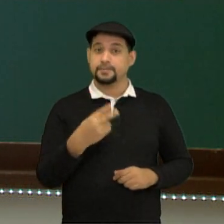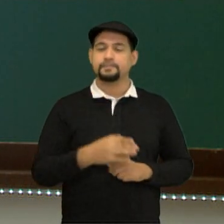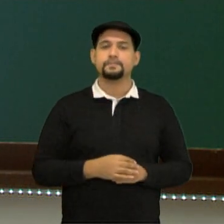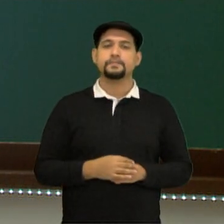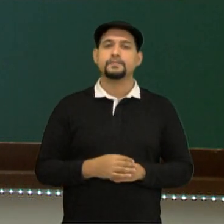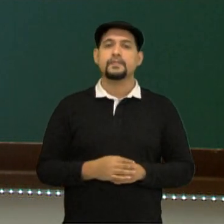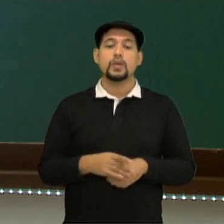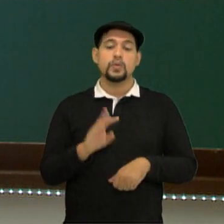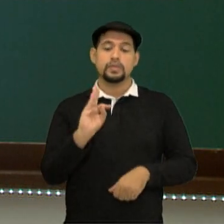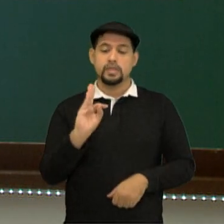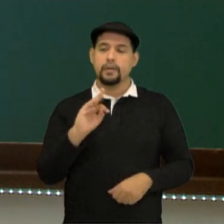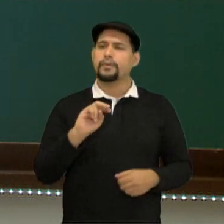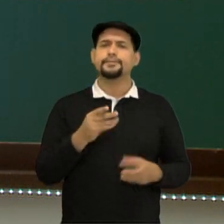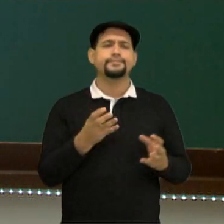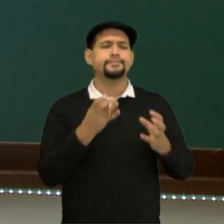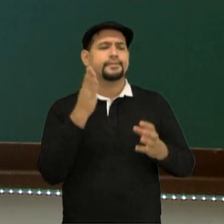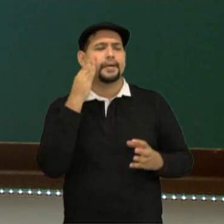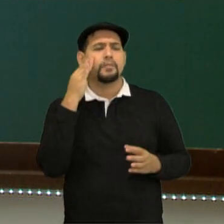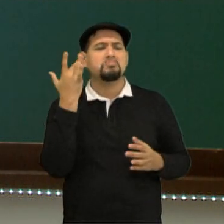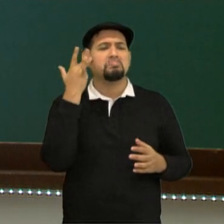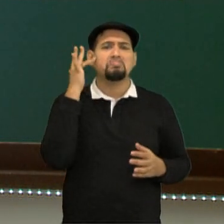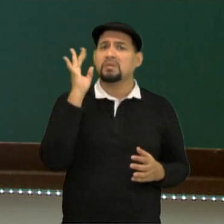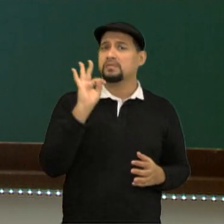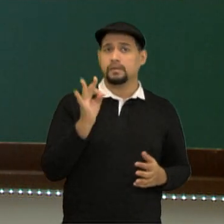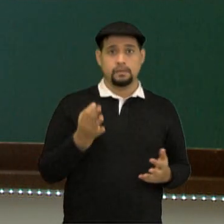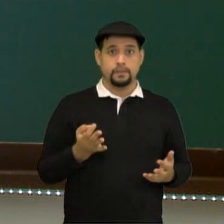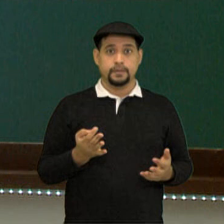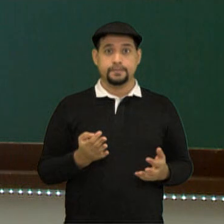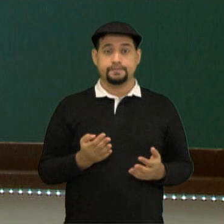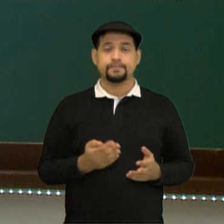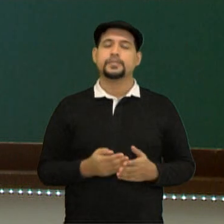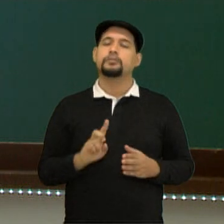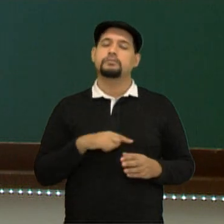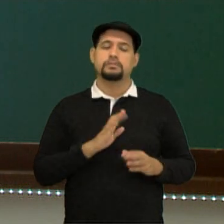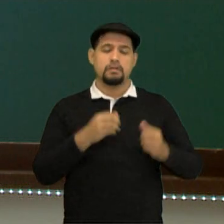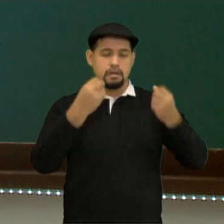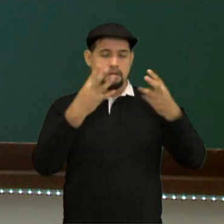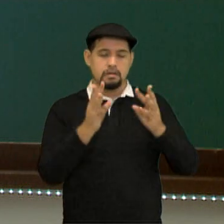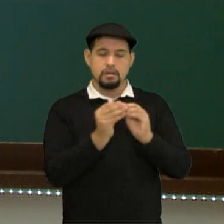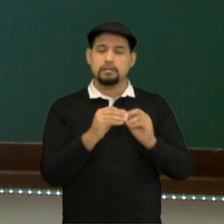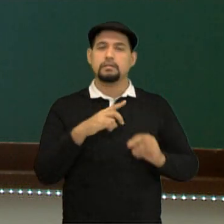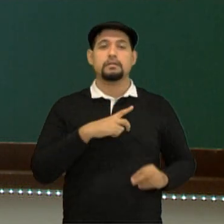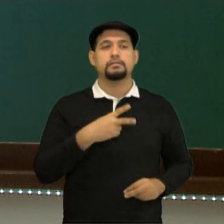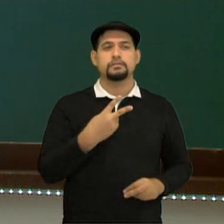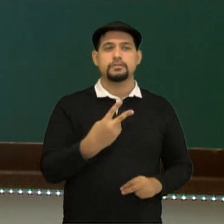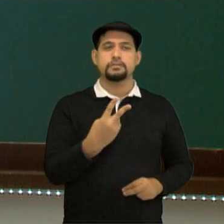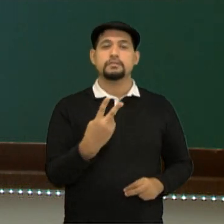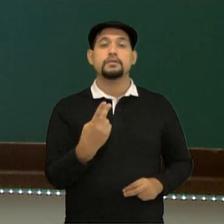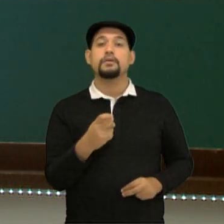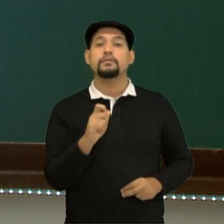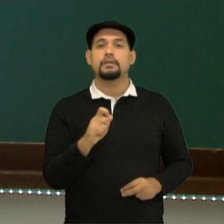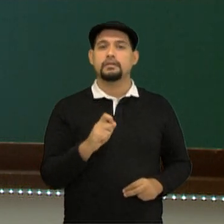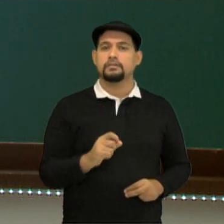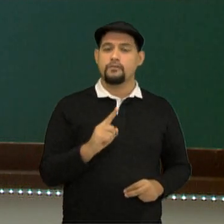o tempo, que é o que a gente quer saber. O capital nós simplificamos, ficamos com 2 é igual